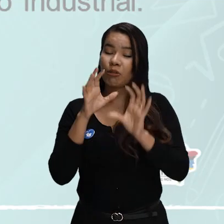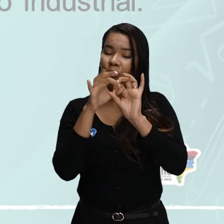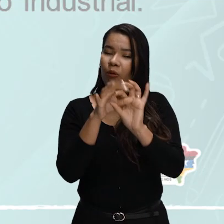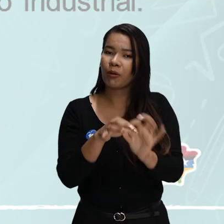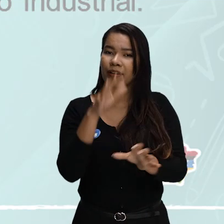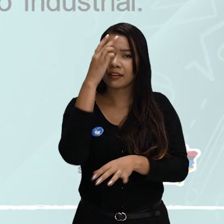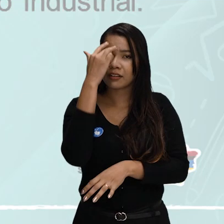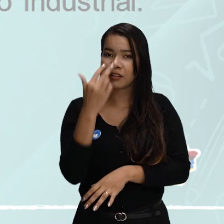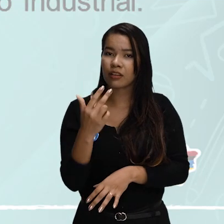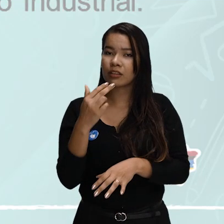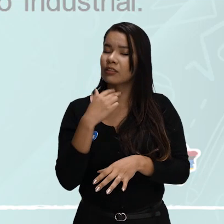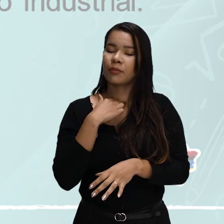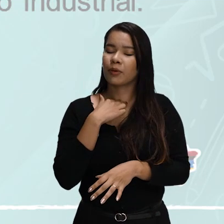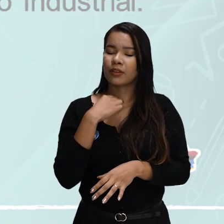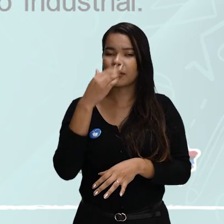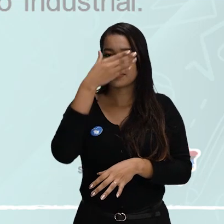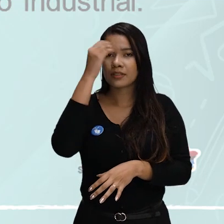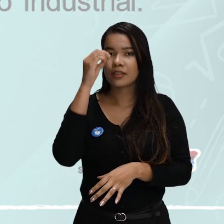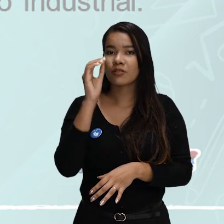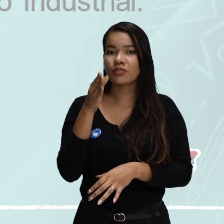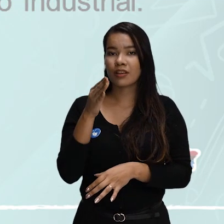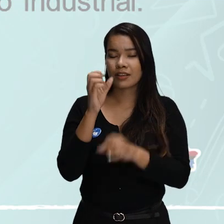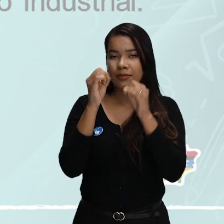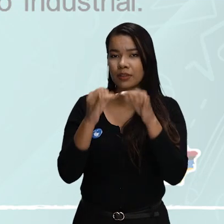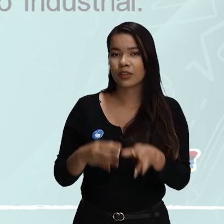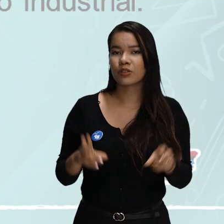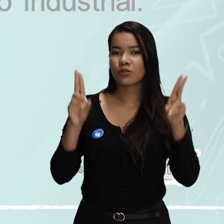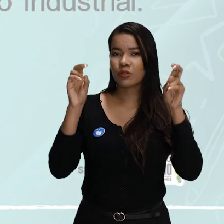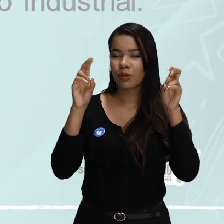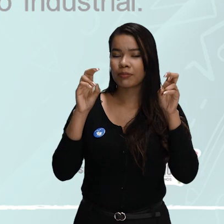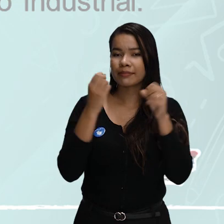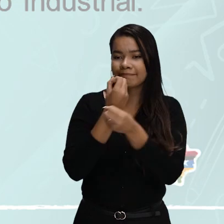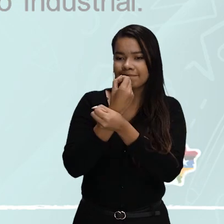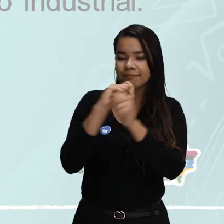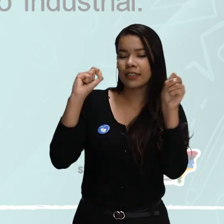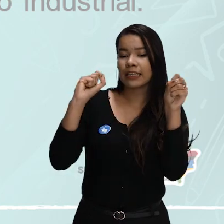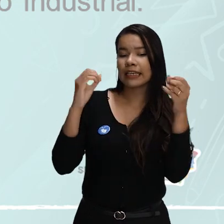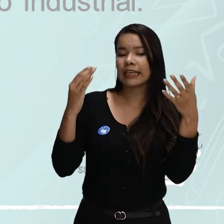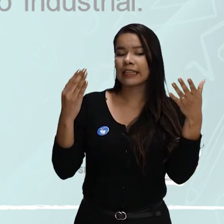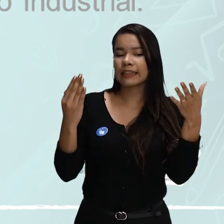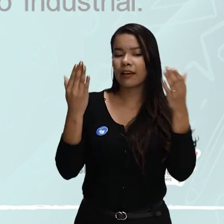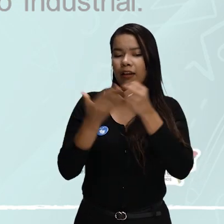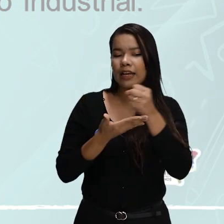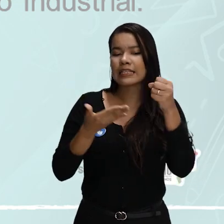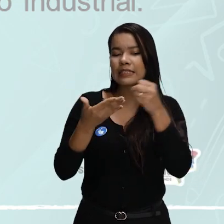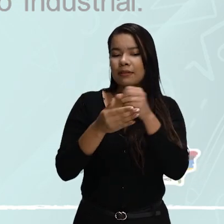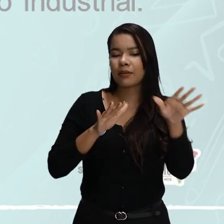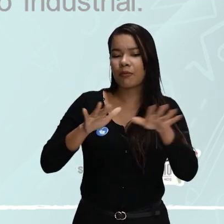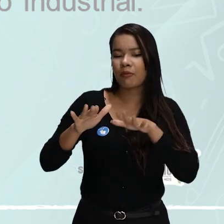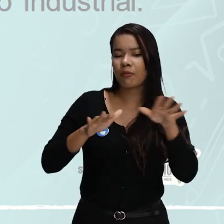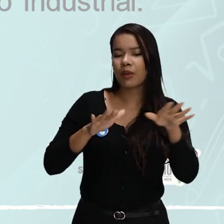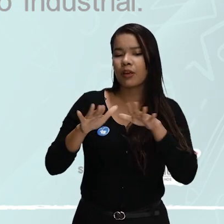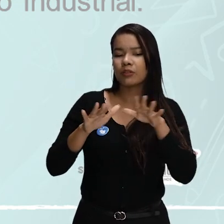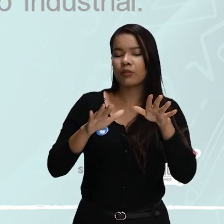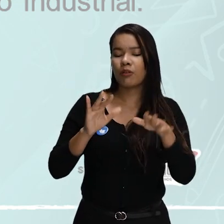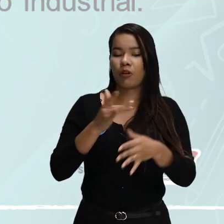podemos esquecer. Eu falei de independência, né? Então, as bases do movimento romântico